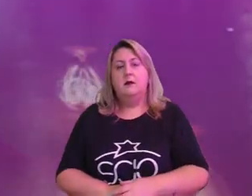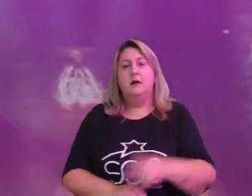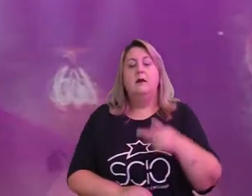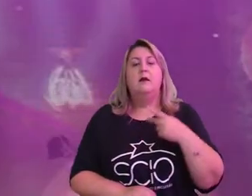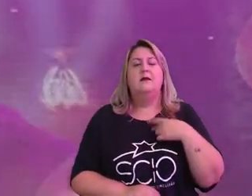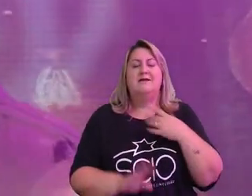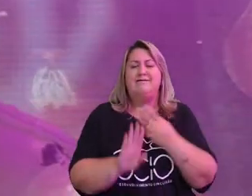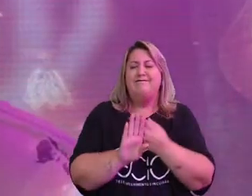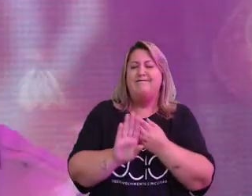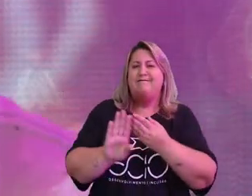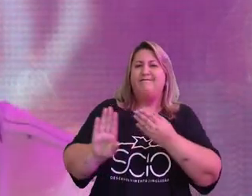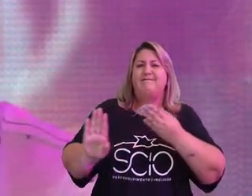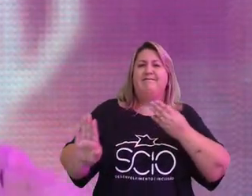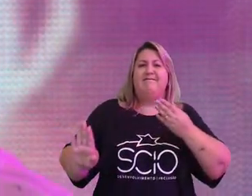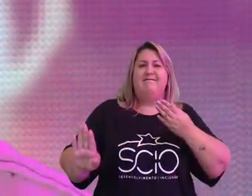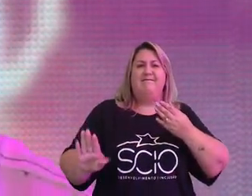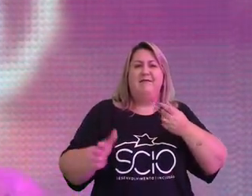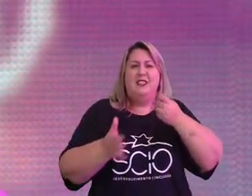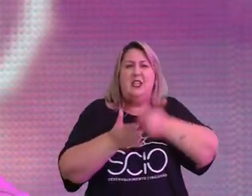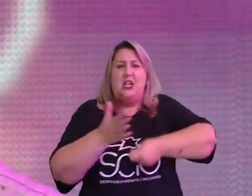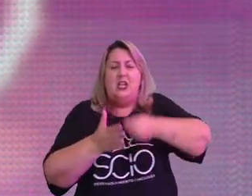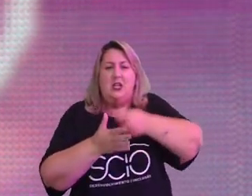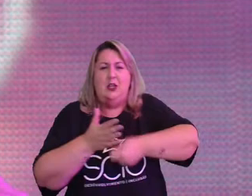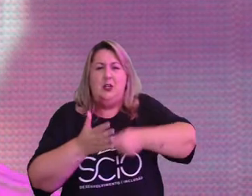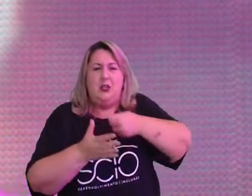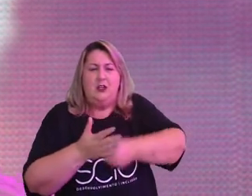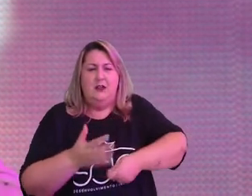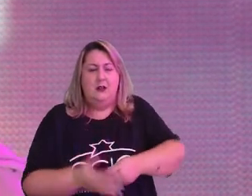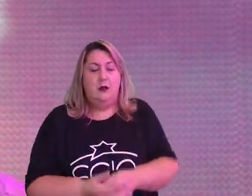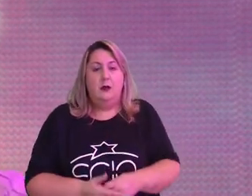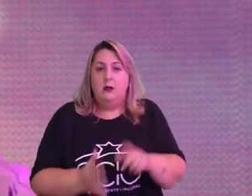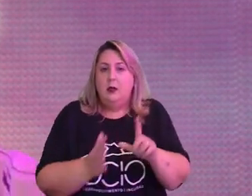Eu me afasto e me defendo de você,